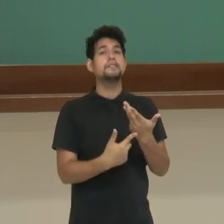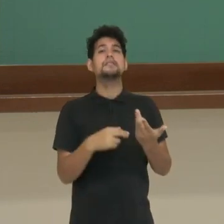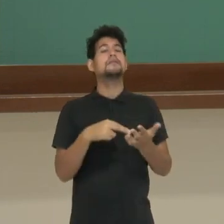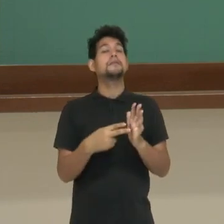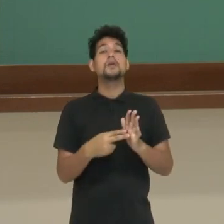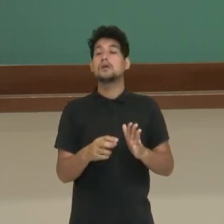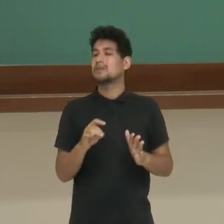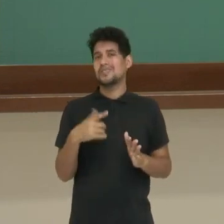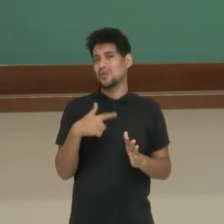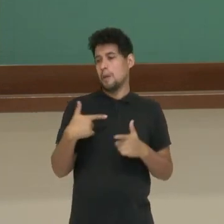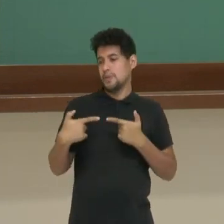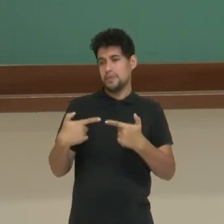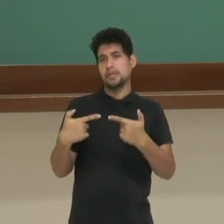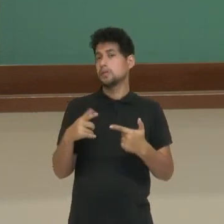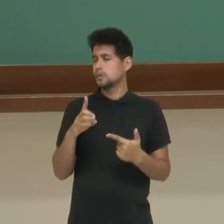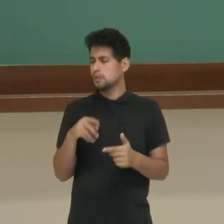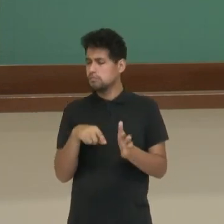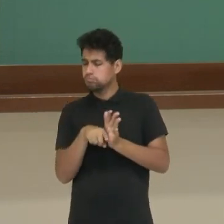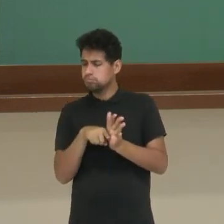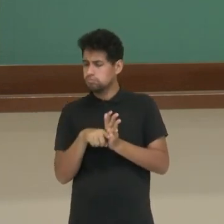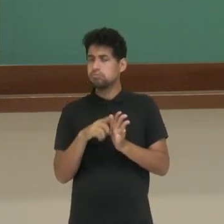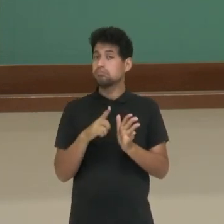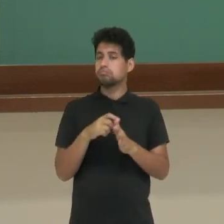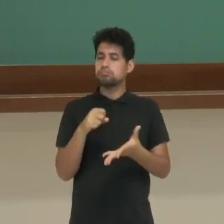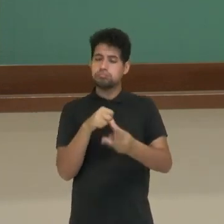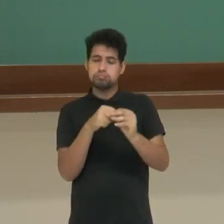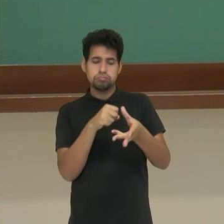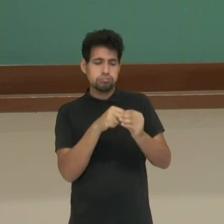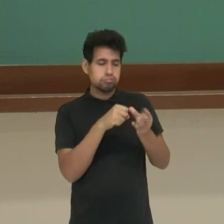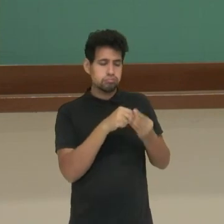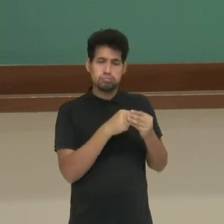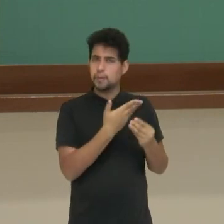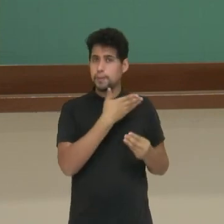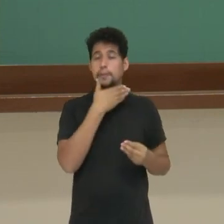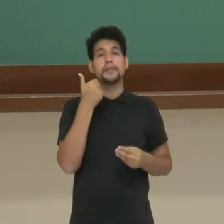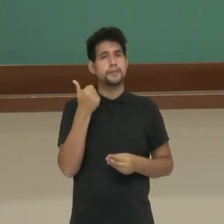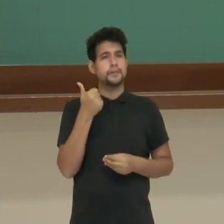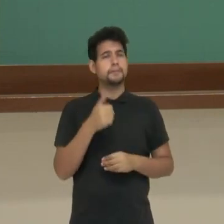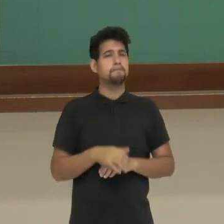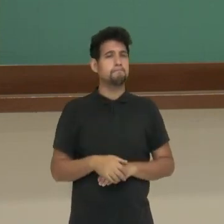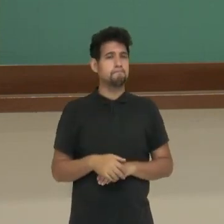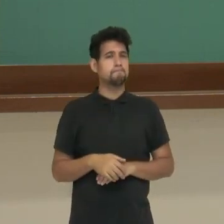pacífico e esses conhecimentos são utilizados para melhorar a humanidade,